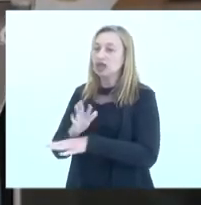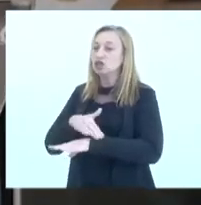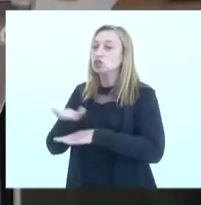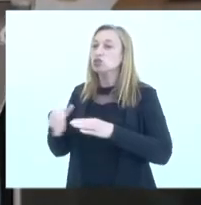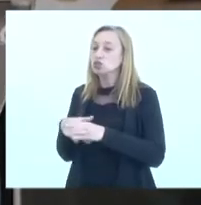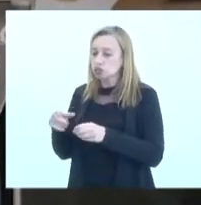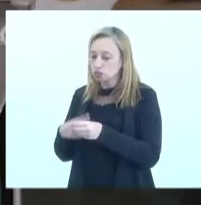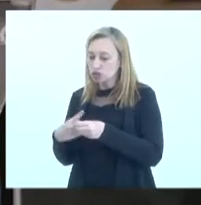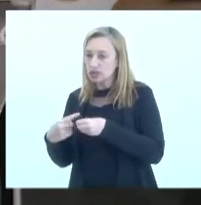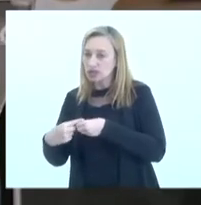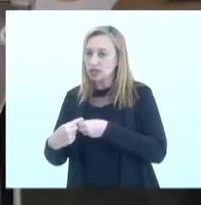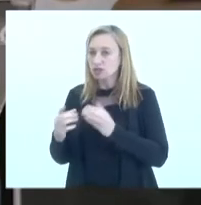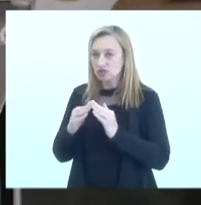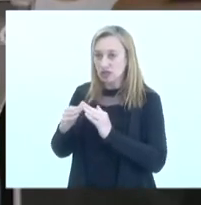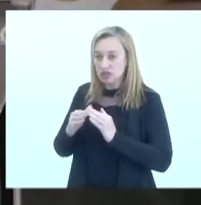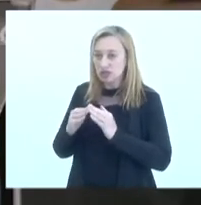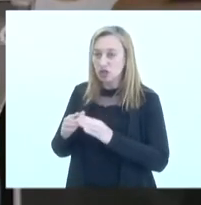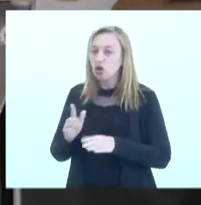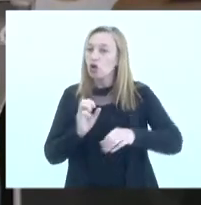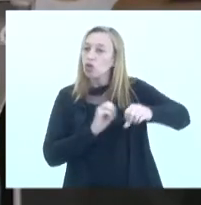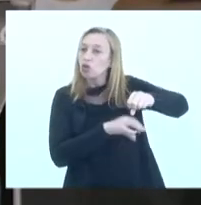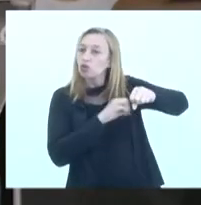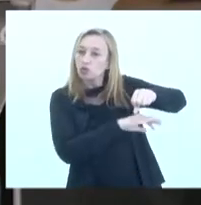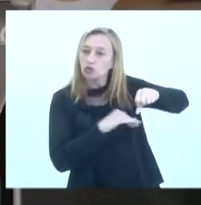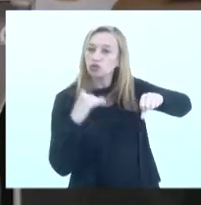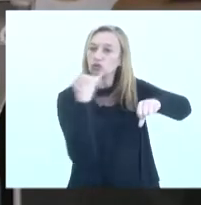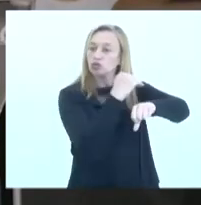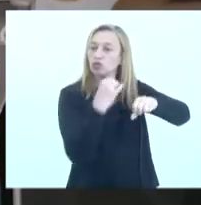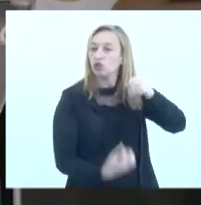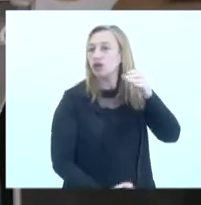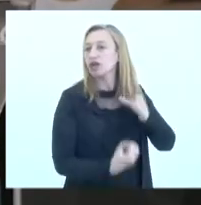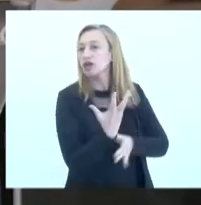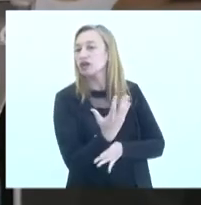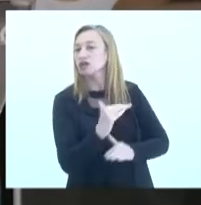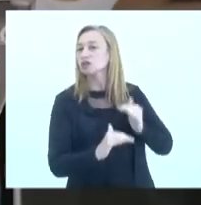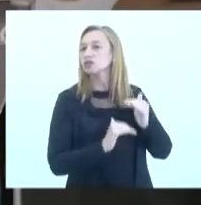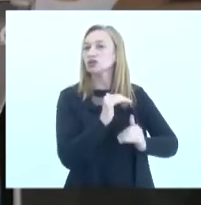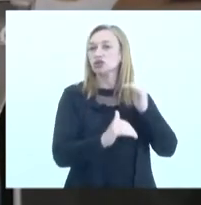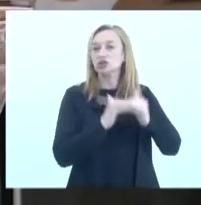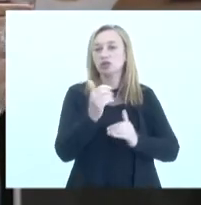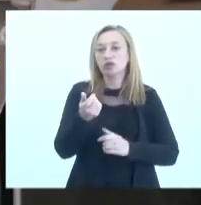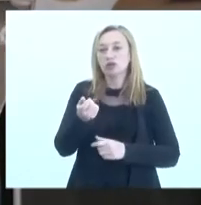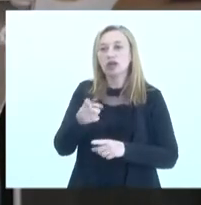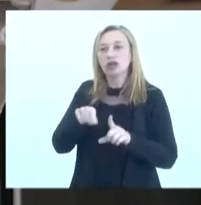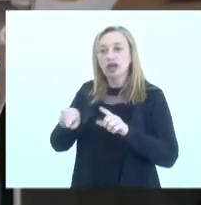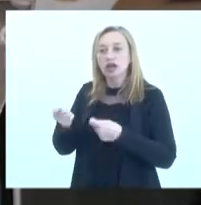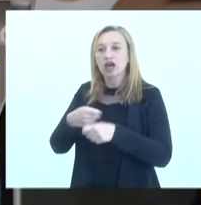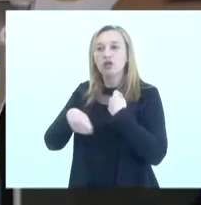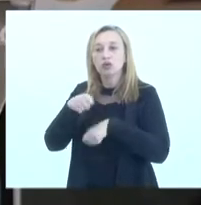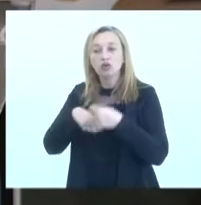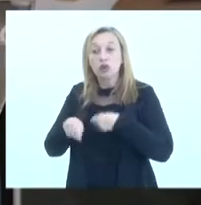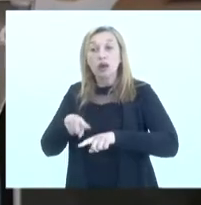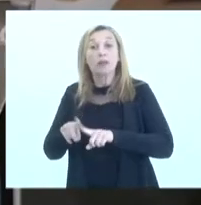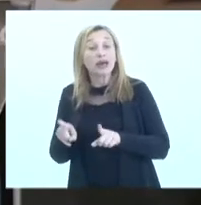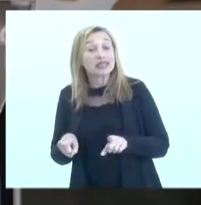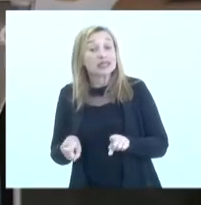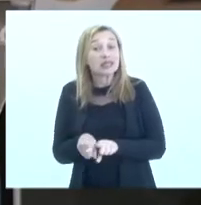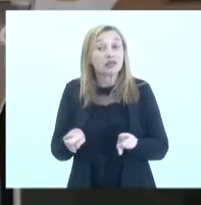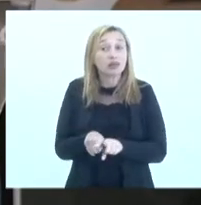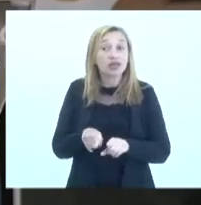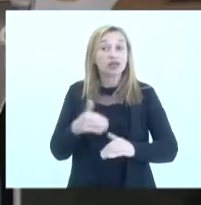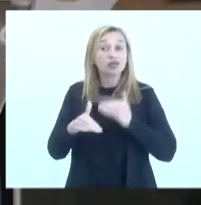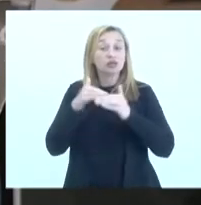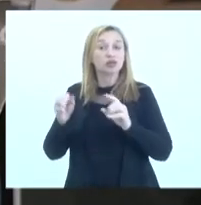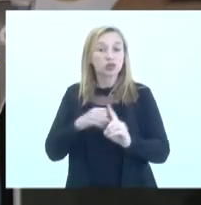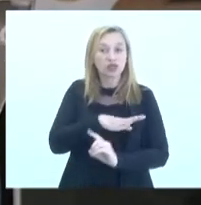aqui. O fundo ele foi criado para o desenvolvimento econômico, mas também o desenvolvimento